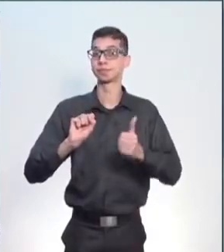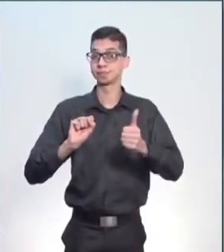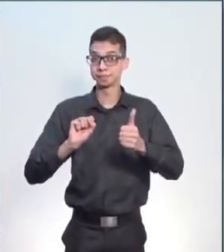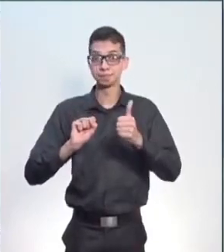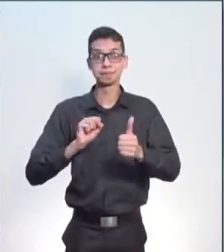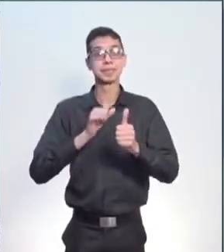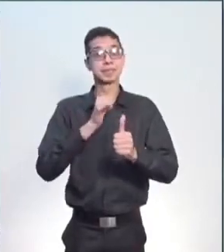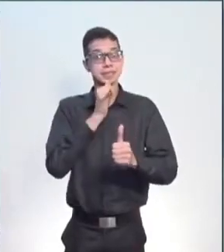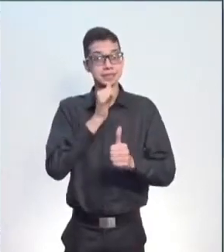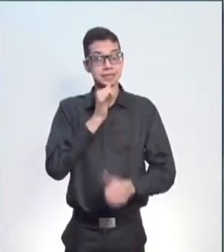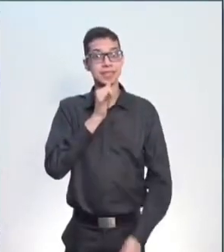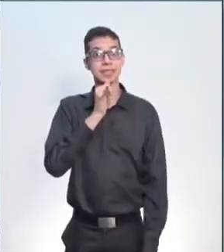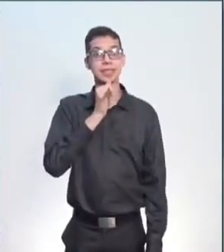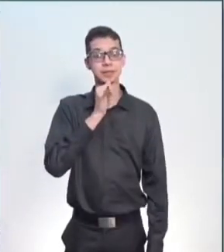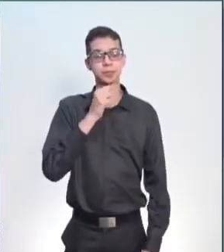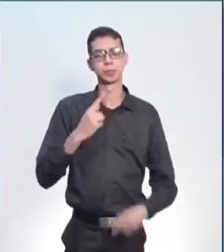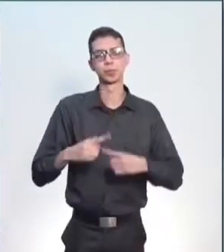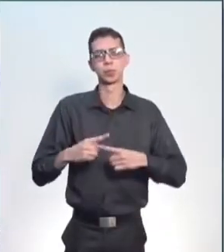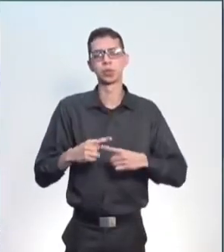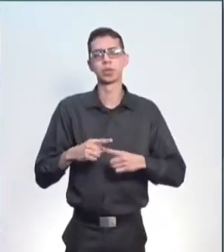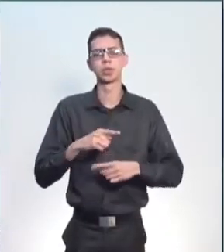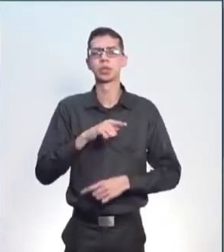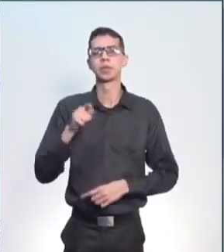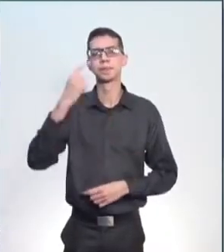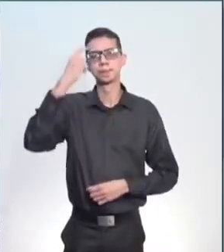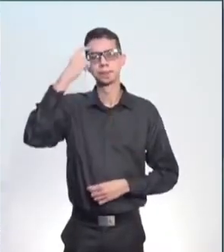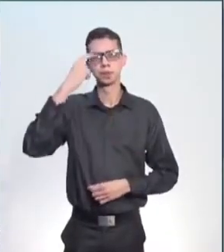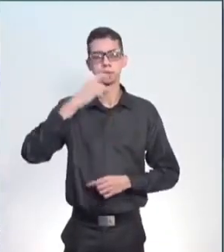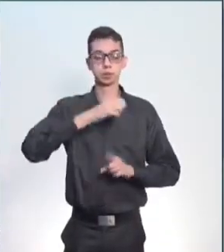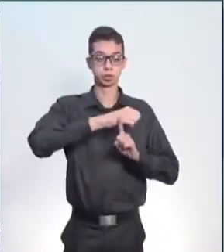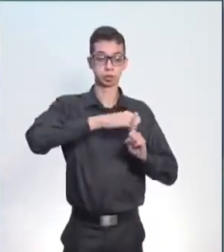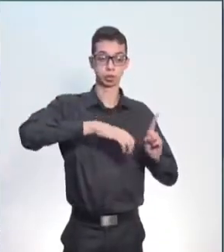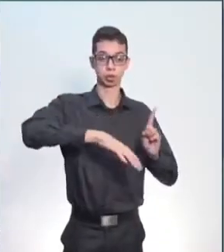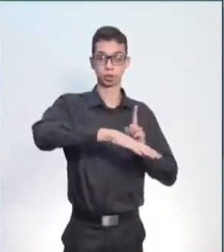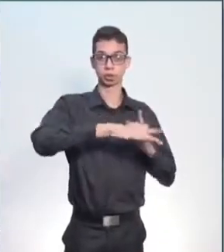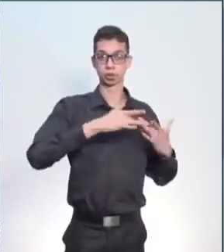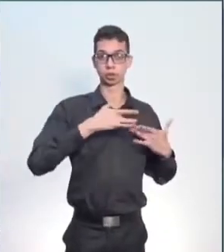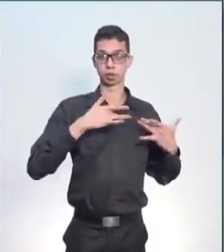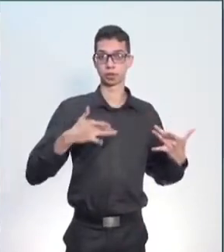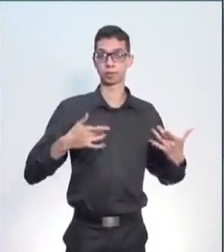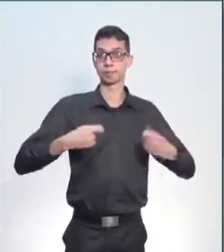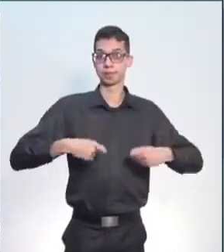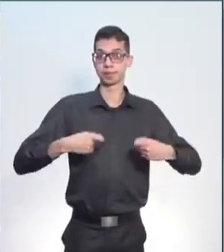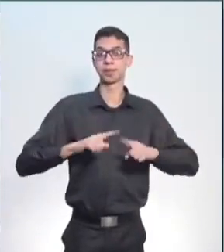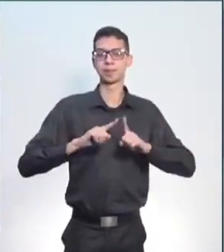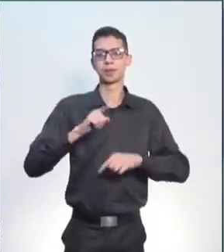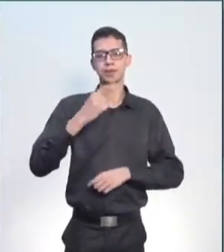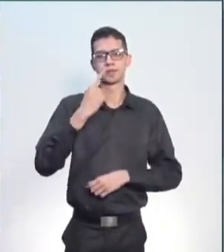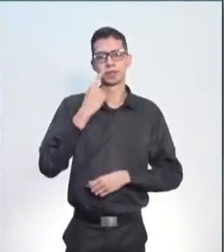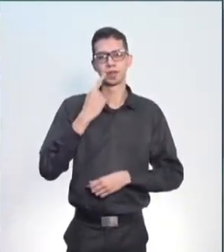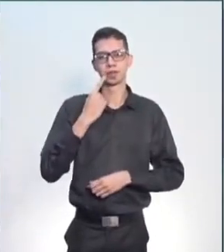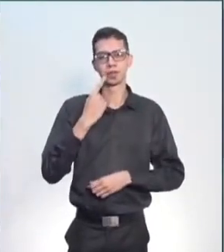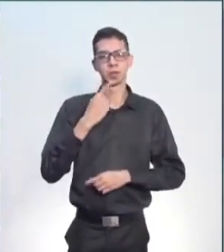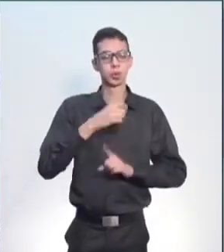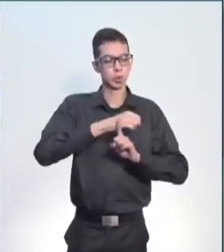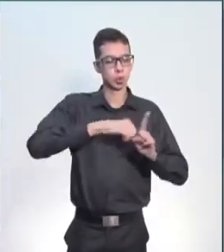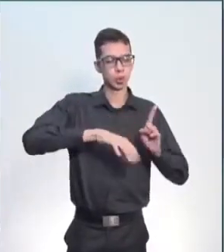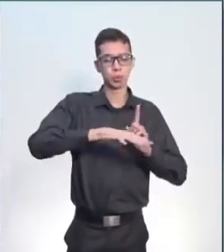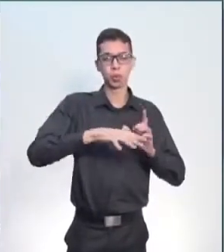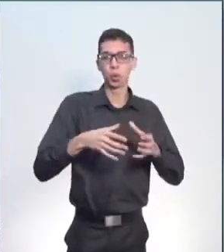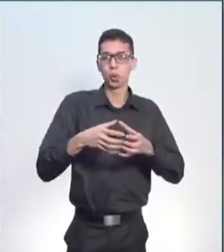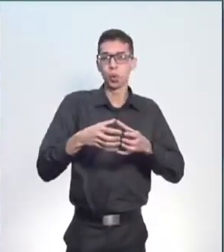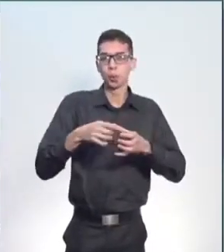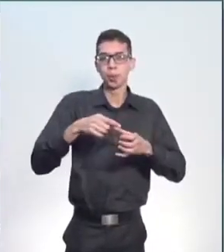gente pensa que uma sociedade tem que ser solidária e você vê um grupo que foi prejudicado ao longo de